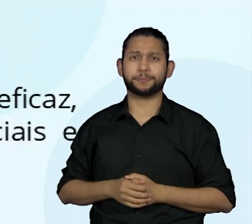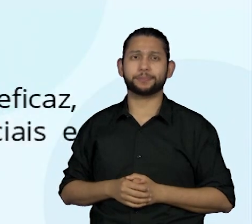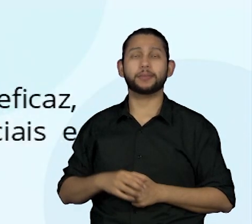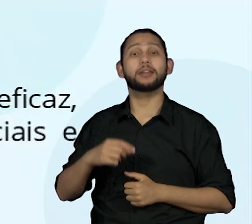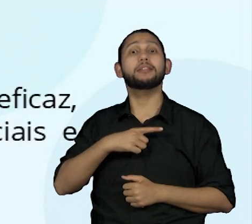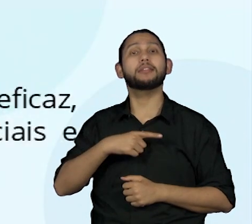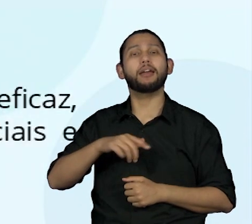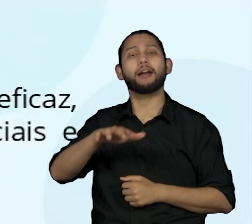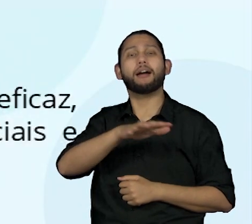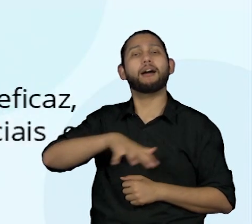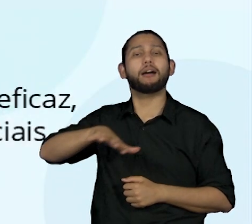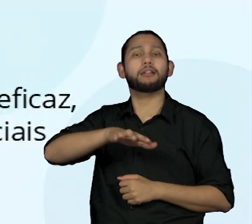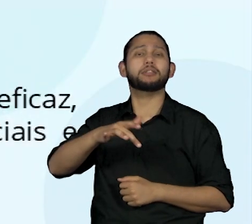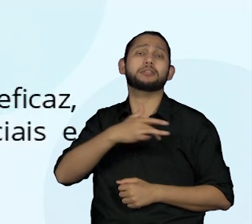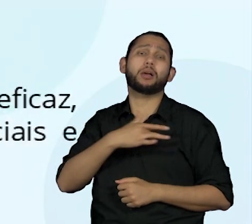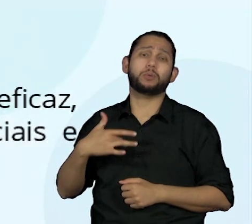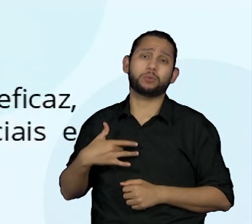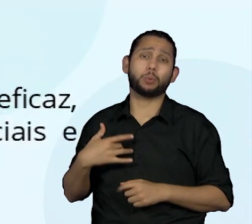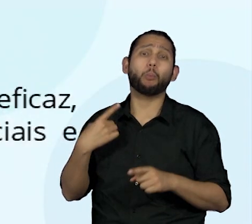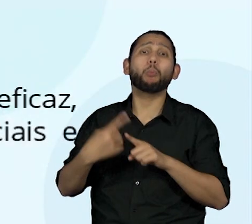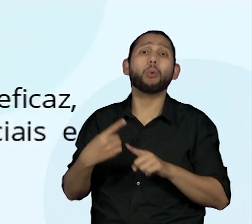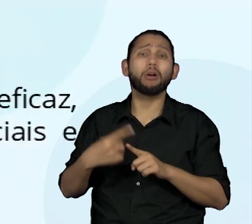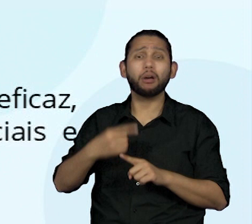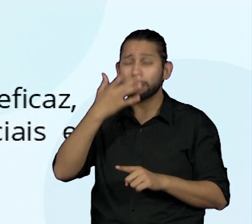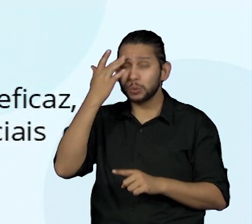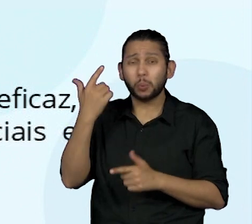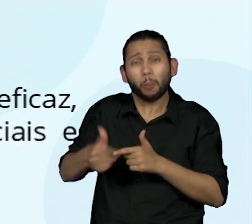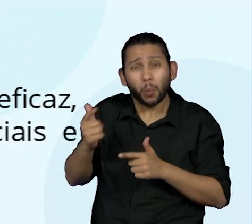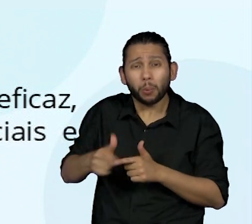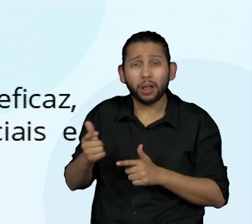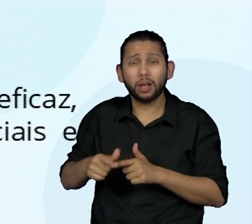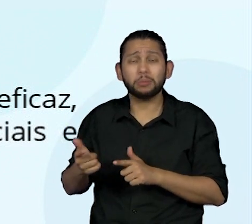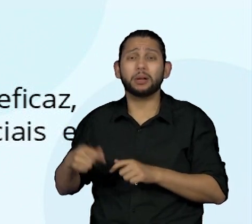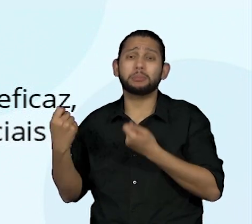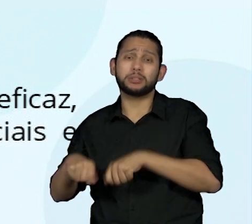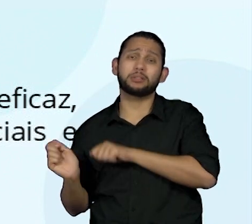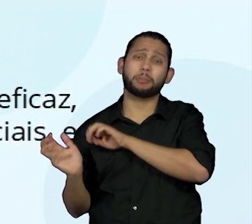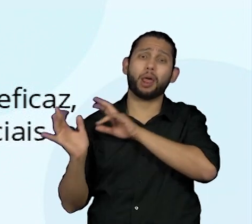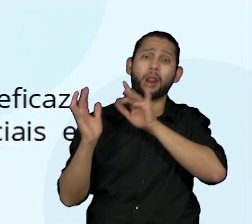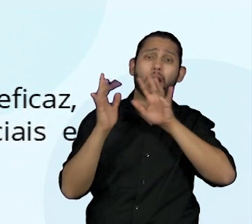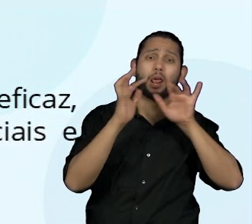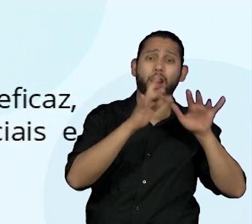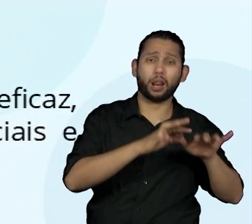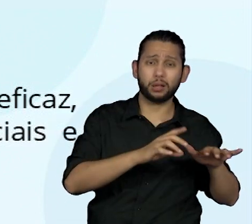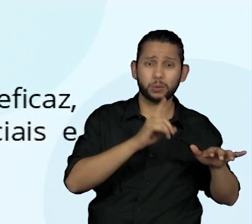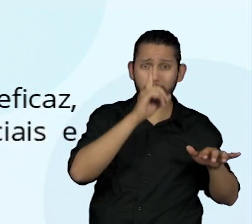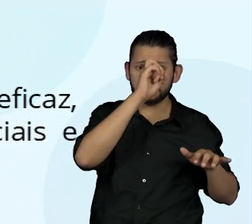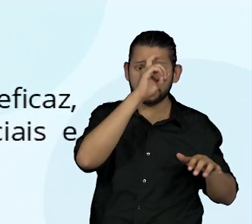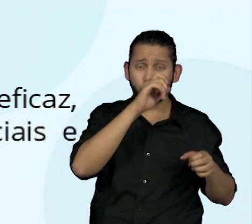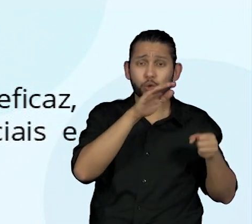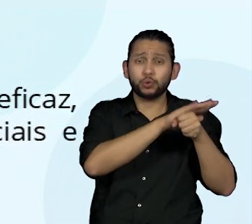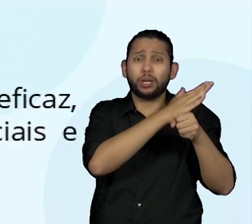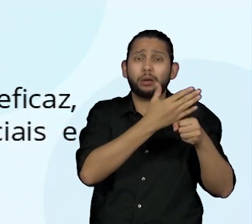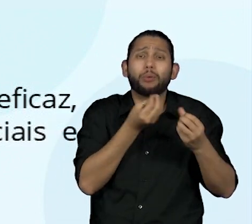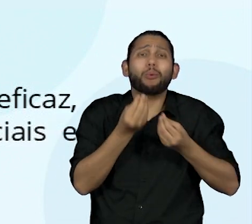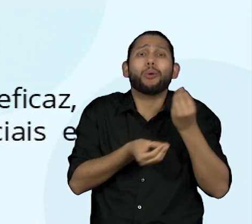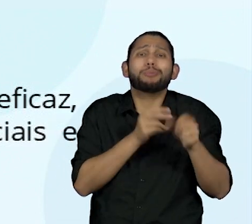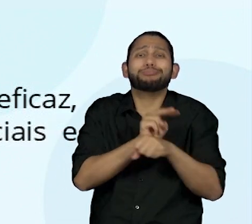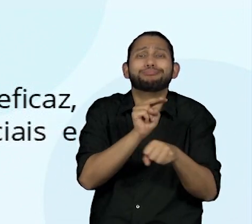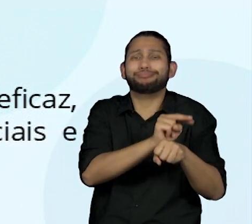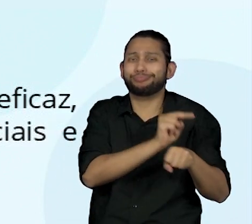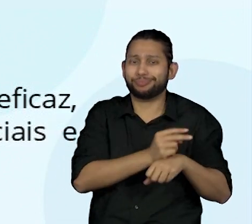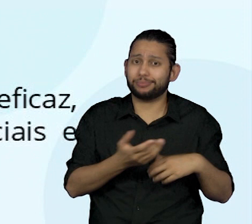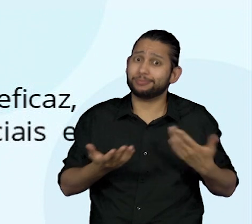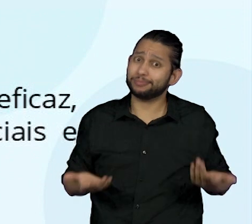no serviço de saúde, muitos hospitais vão ficar lotados, não vai ter como atender a toda a população. Se você não previne de maneira